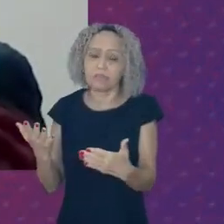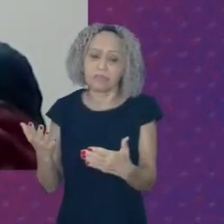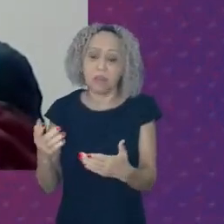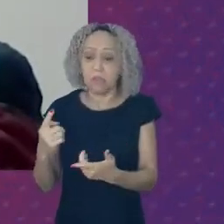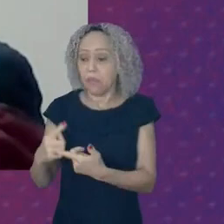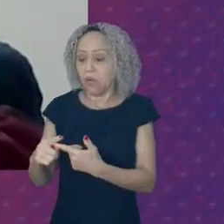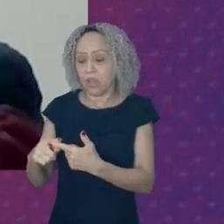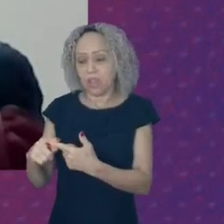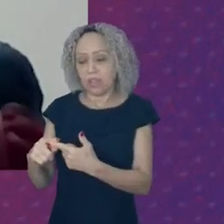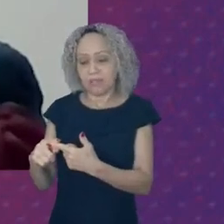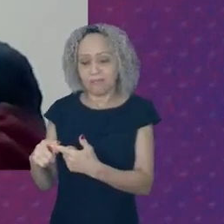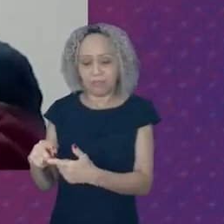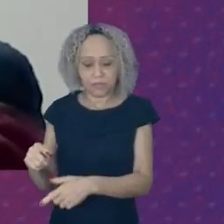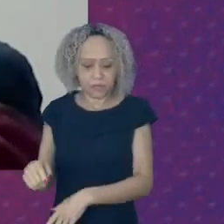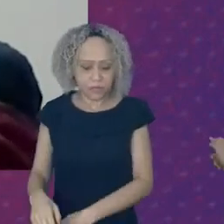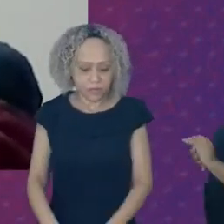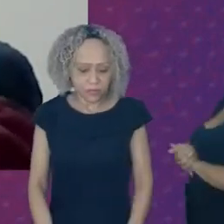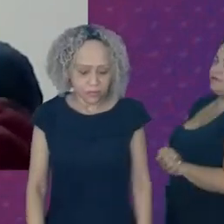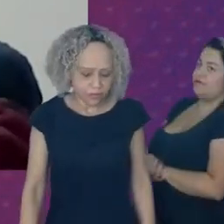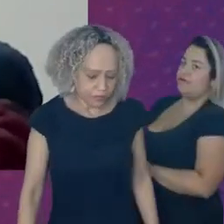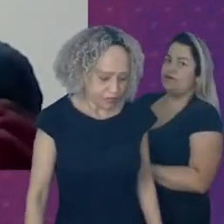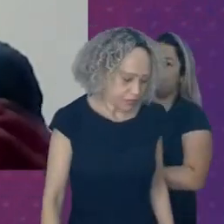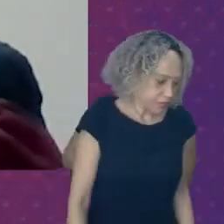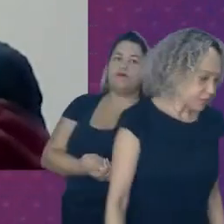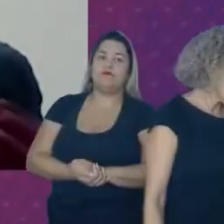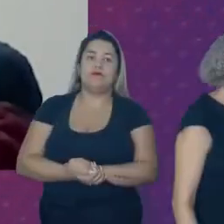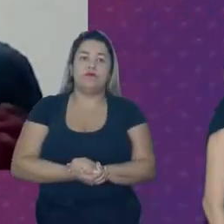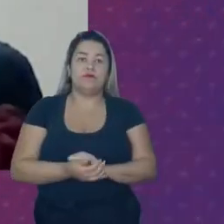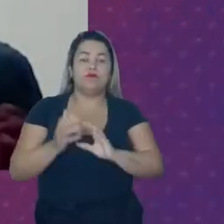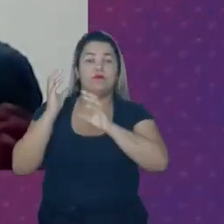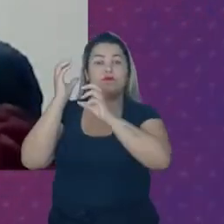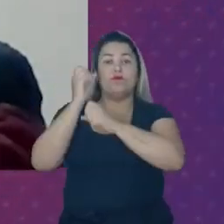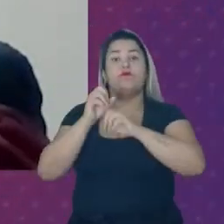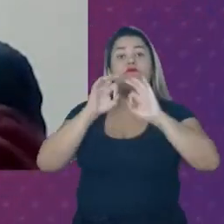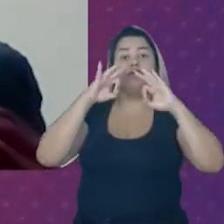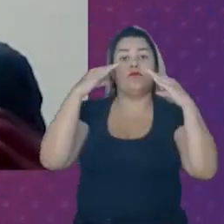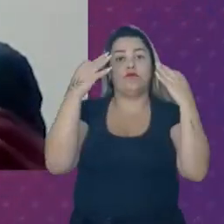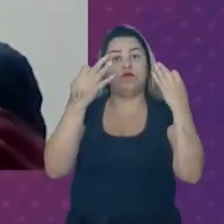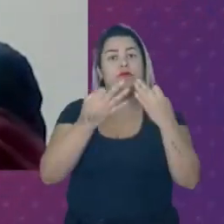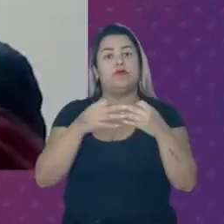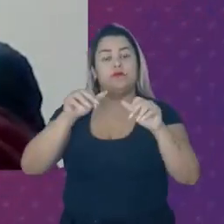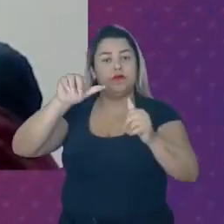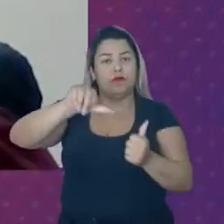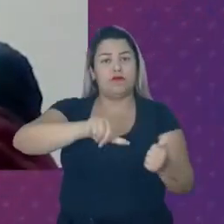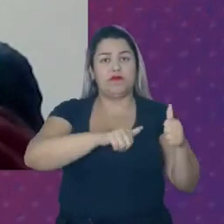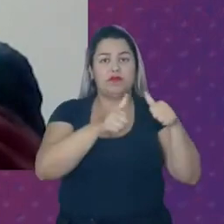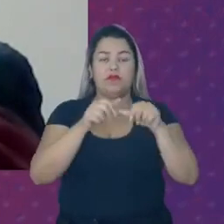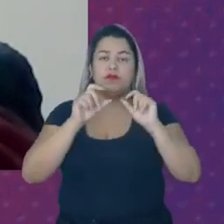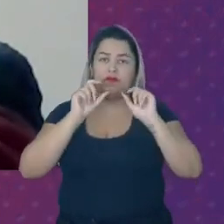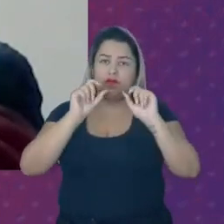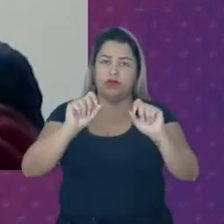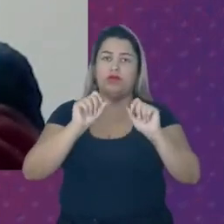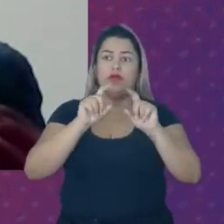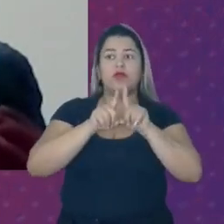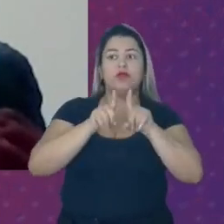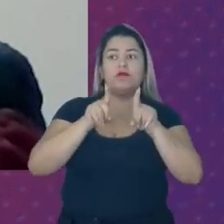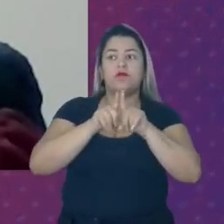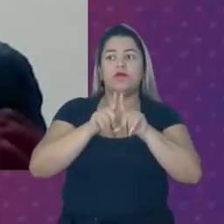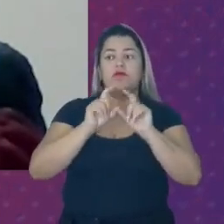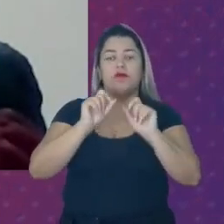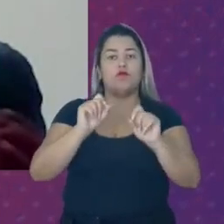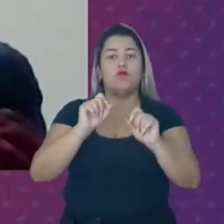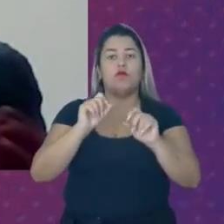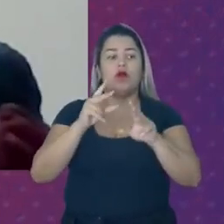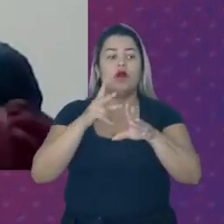a manutenção do programa Bolsa Família, na minha avaliação, ele é assim, é quase que uma